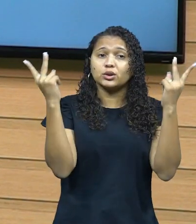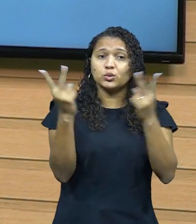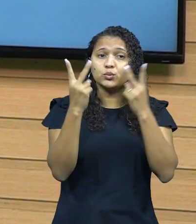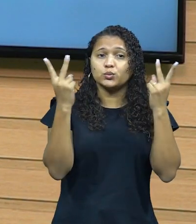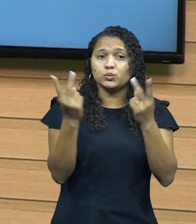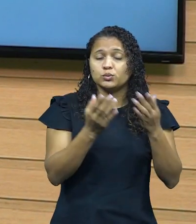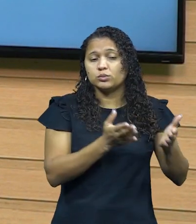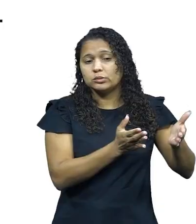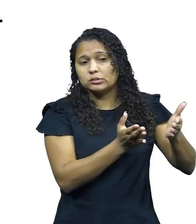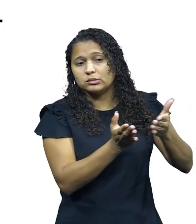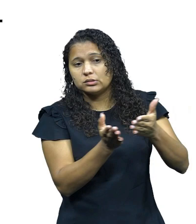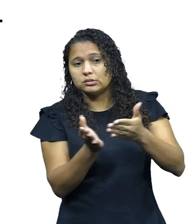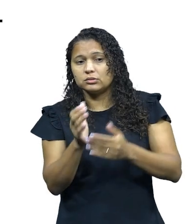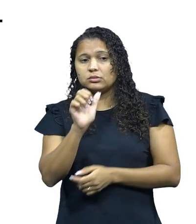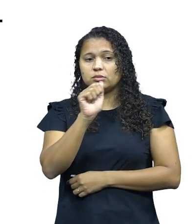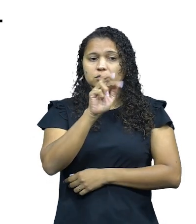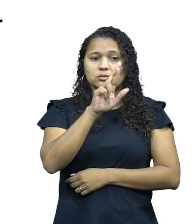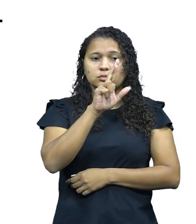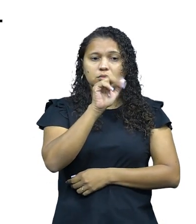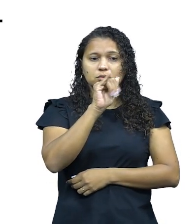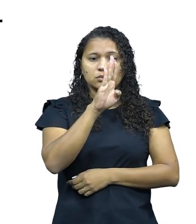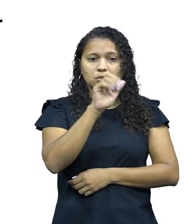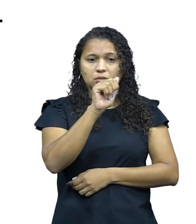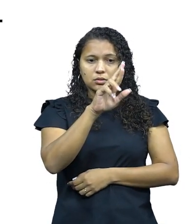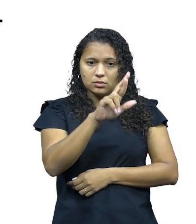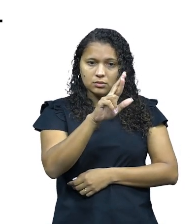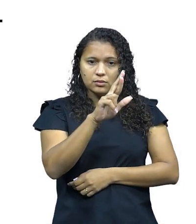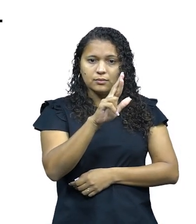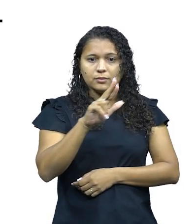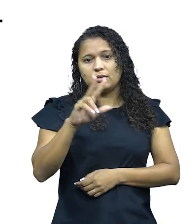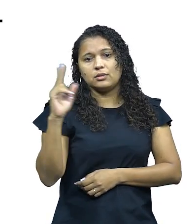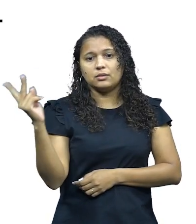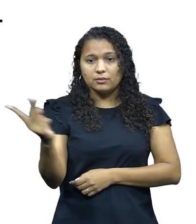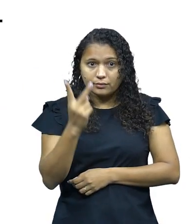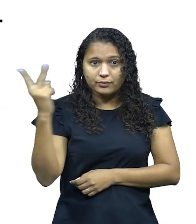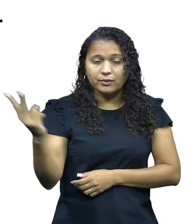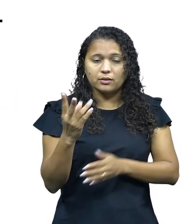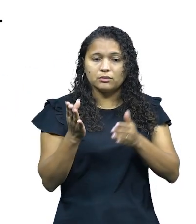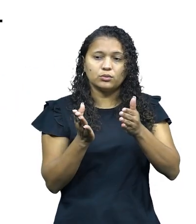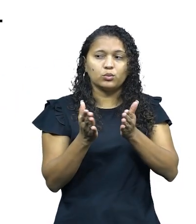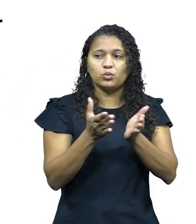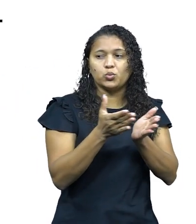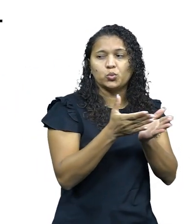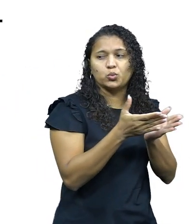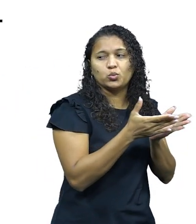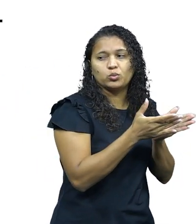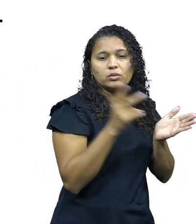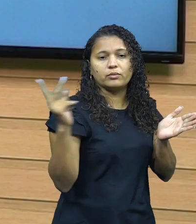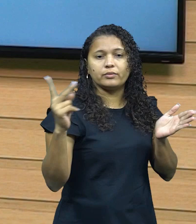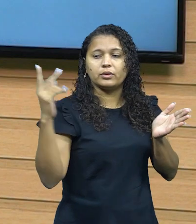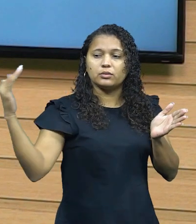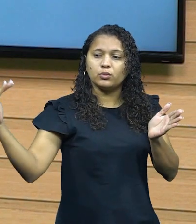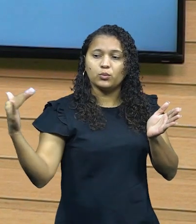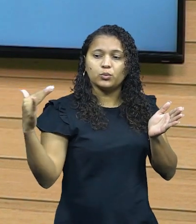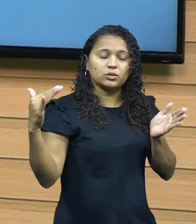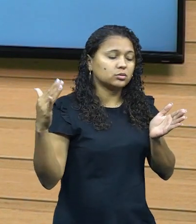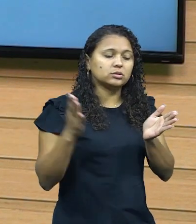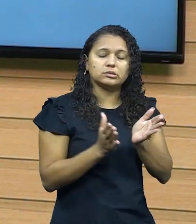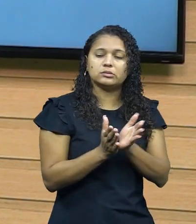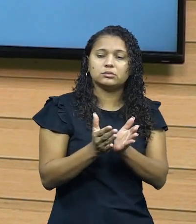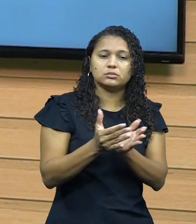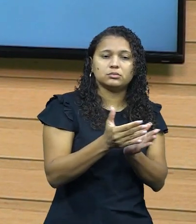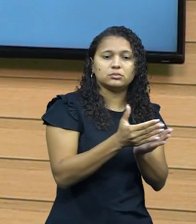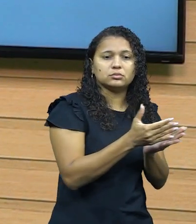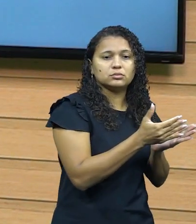ele está indo. Arribar significa afastar a proa do barco da linha do vento. Você